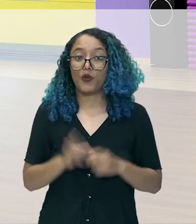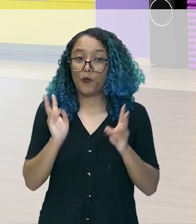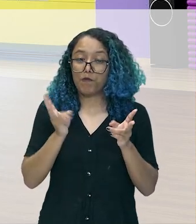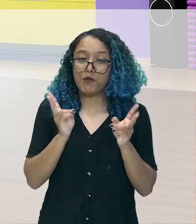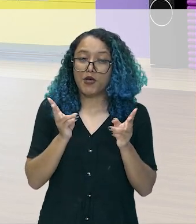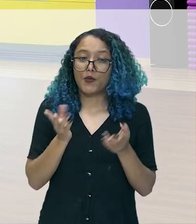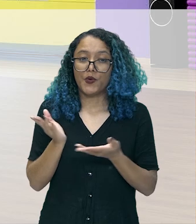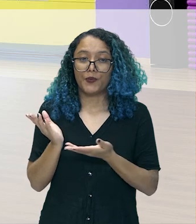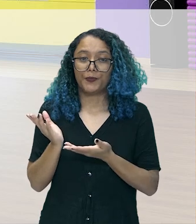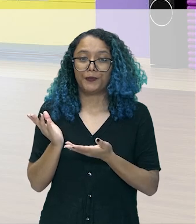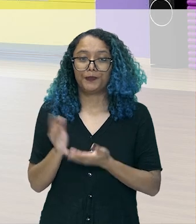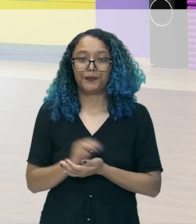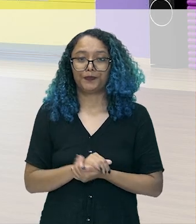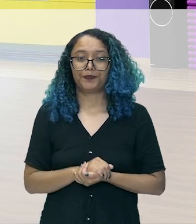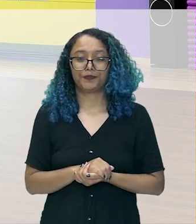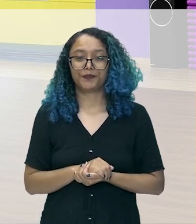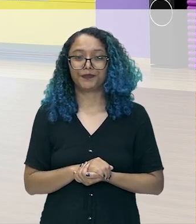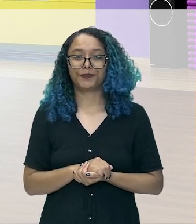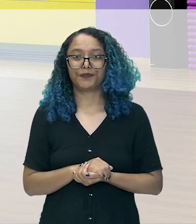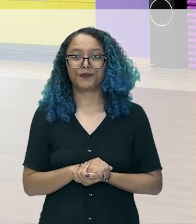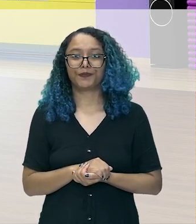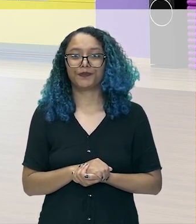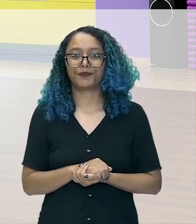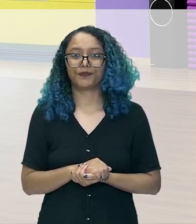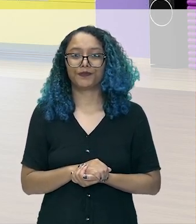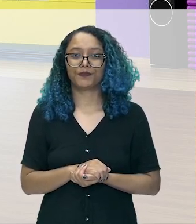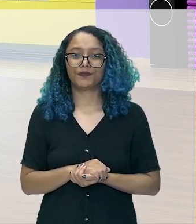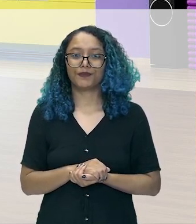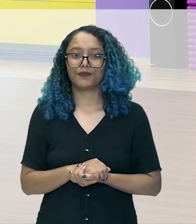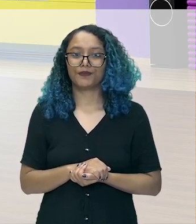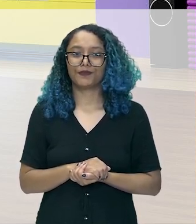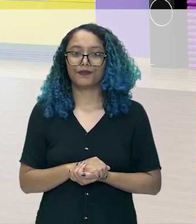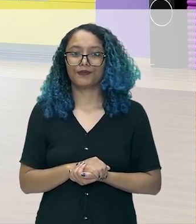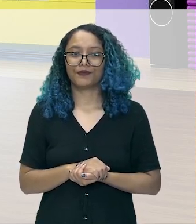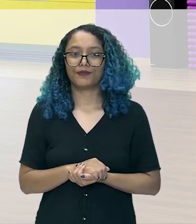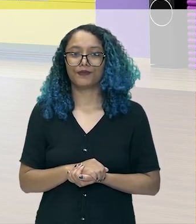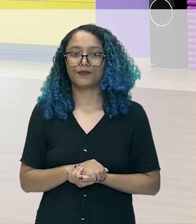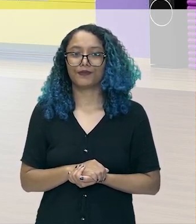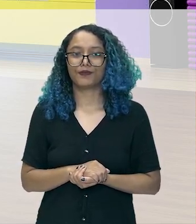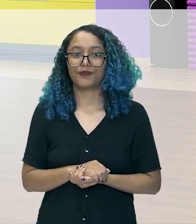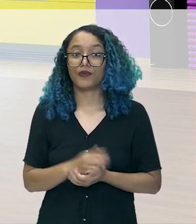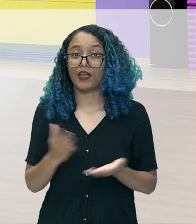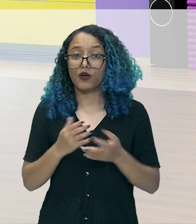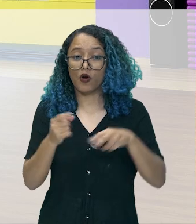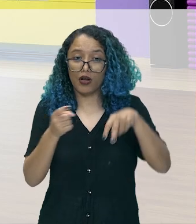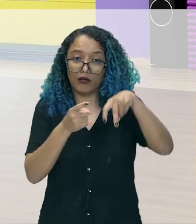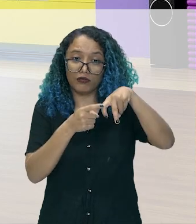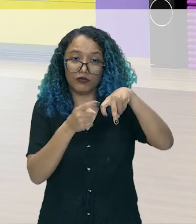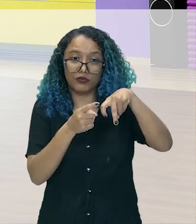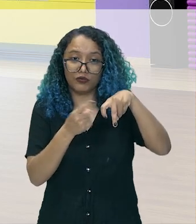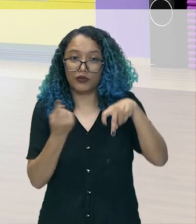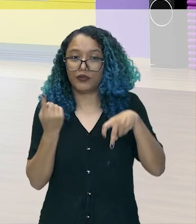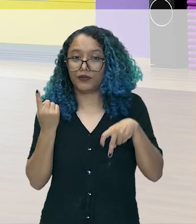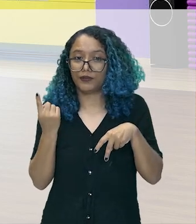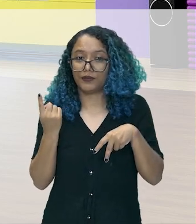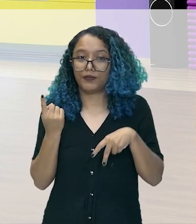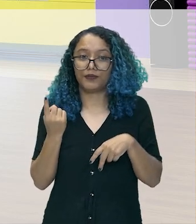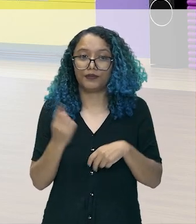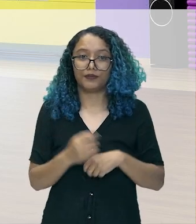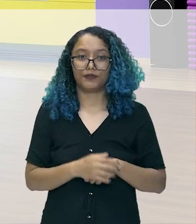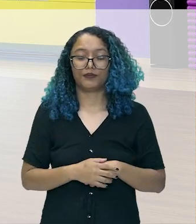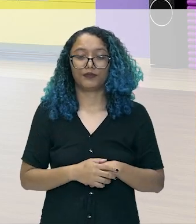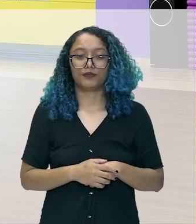8. Caminha. Professora, olha, a senhora tá me matando. Tem que trabalhar a coordenação. Continuou caminhando e a